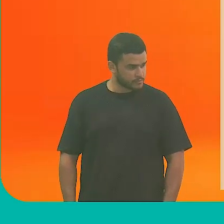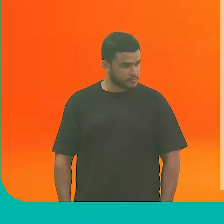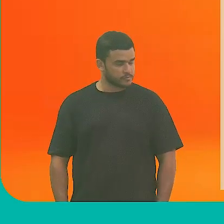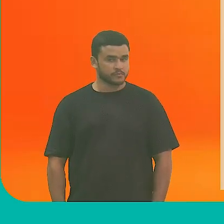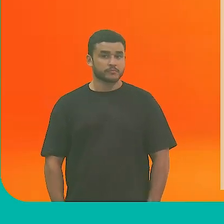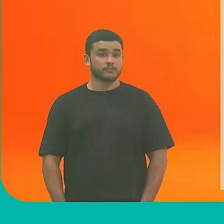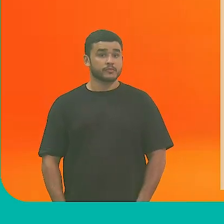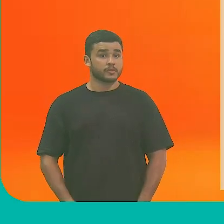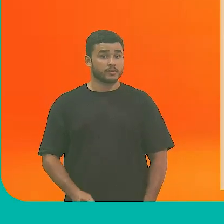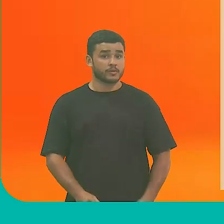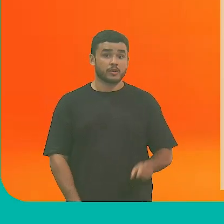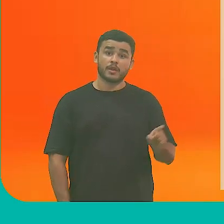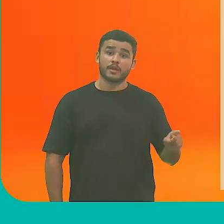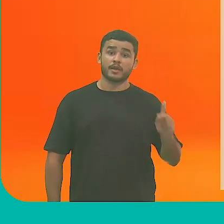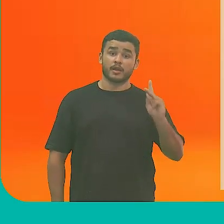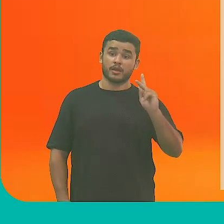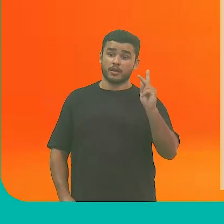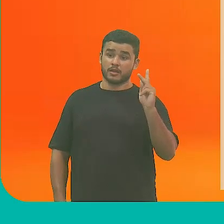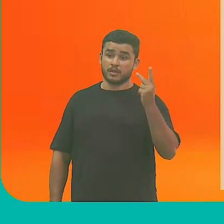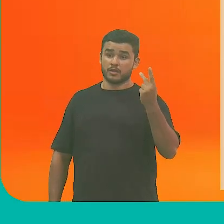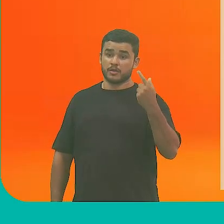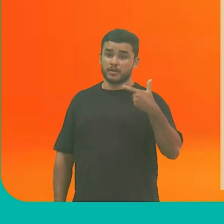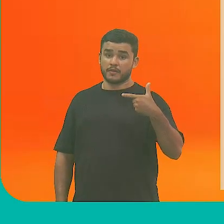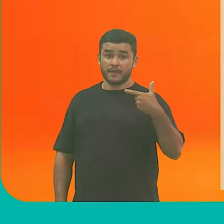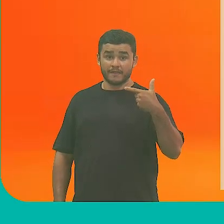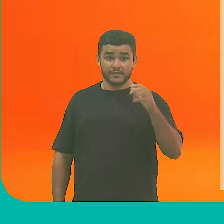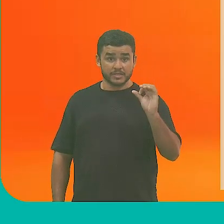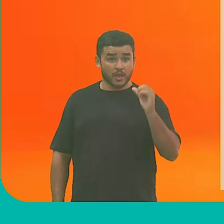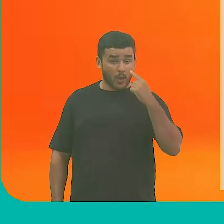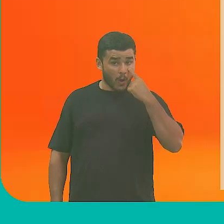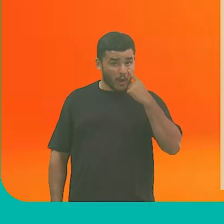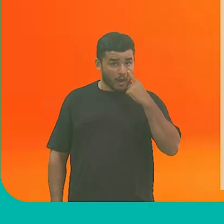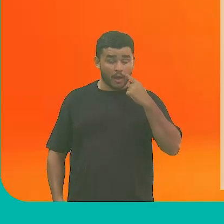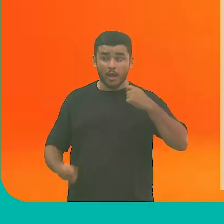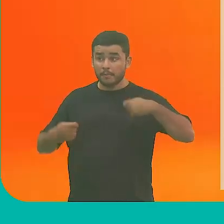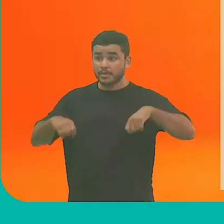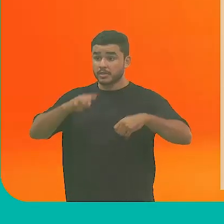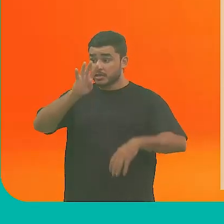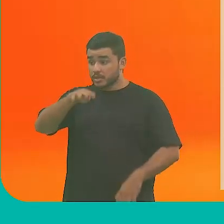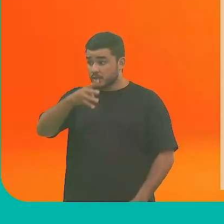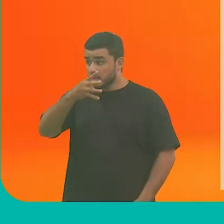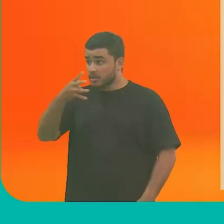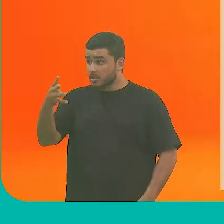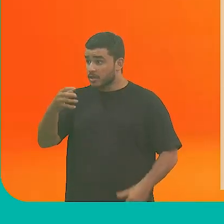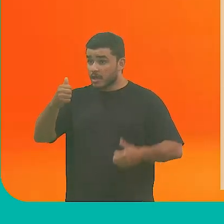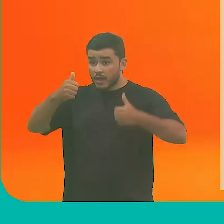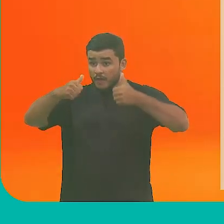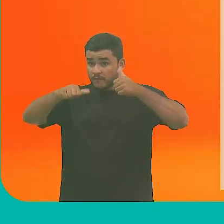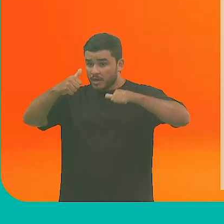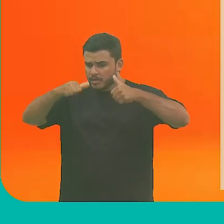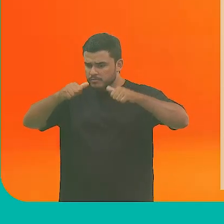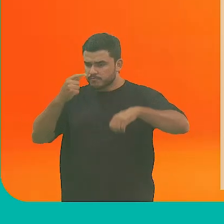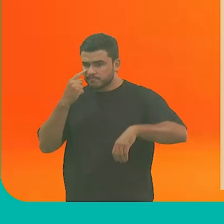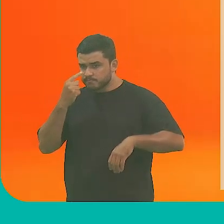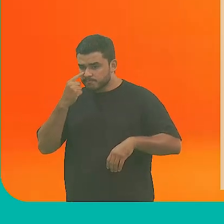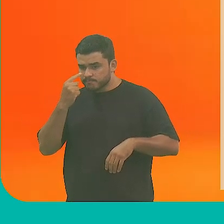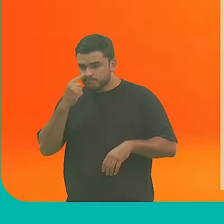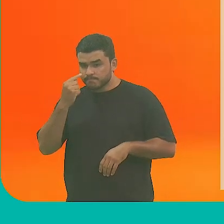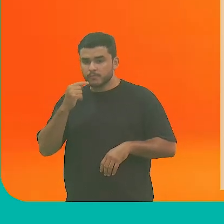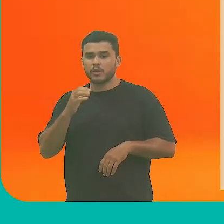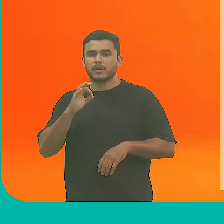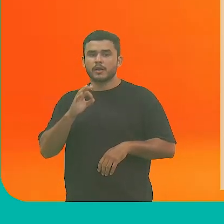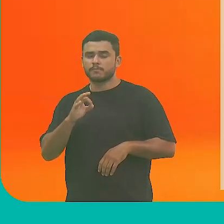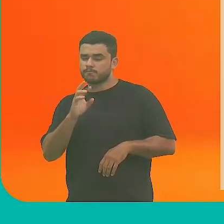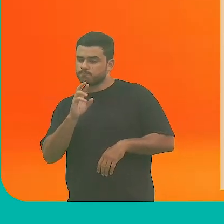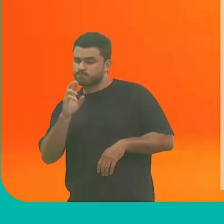analisar informações expressas em gráficos ou tabela como recurso para a